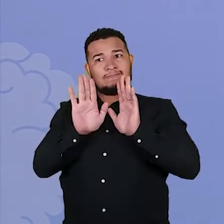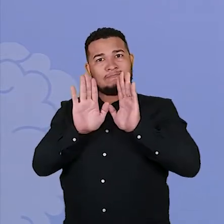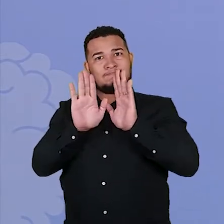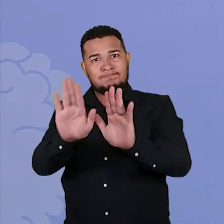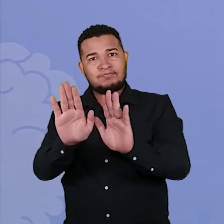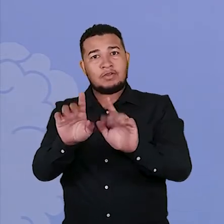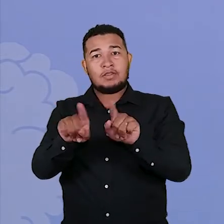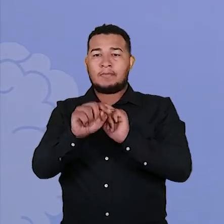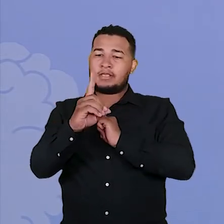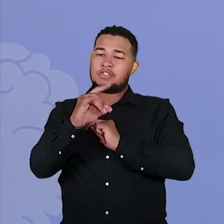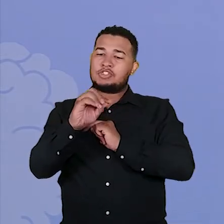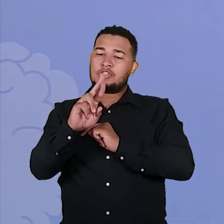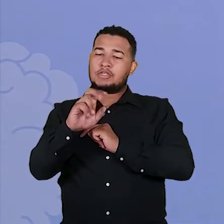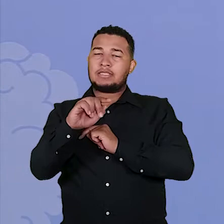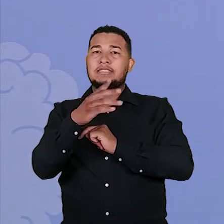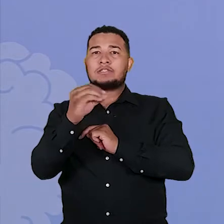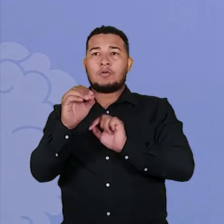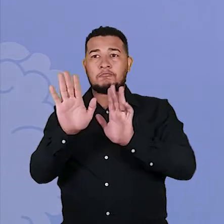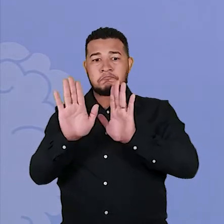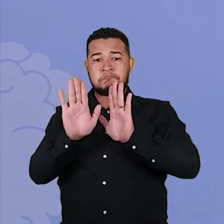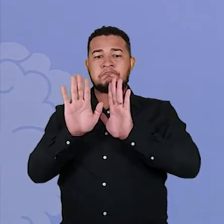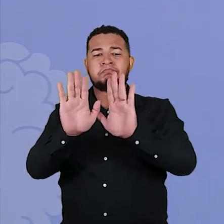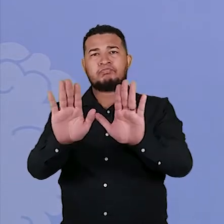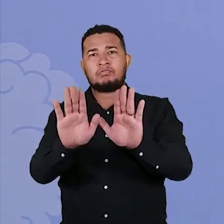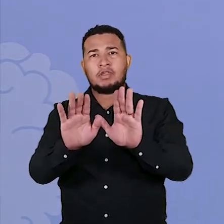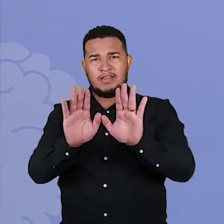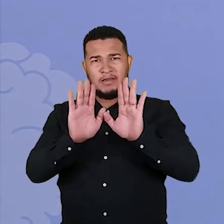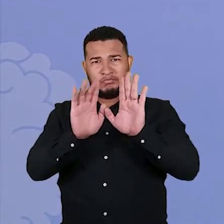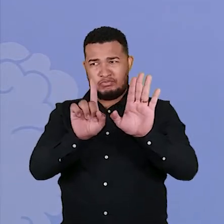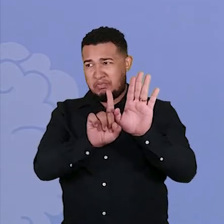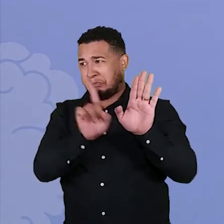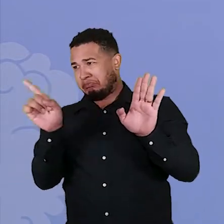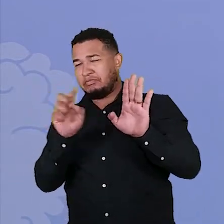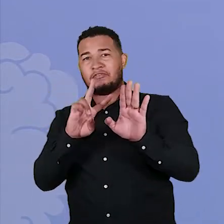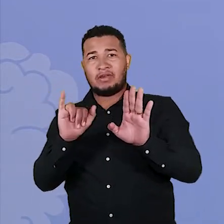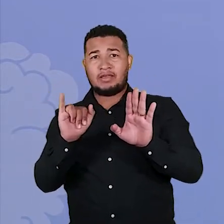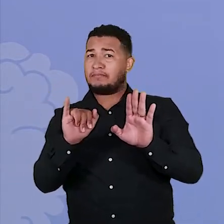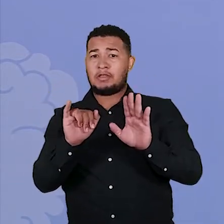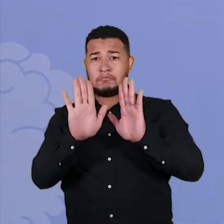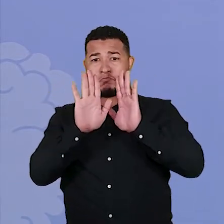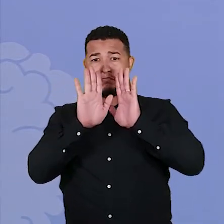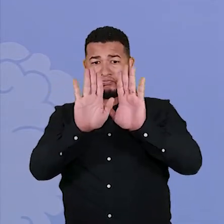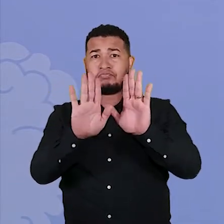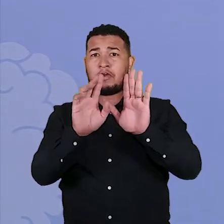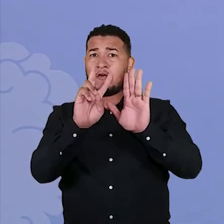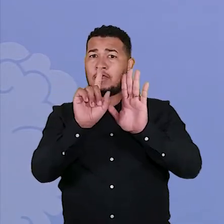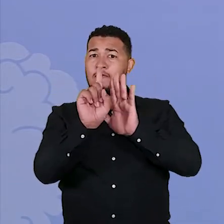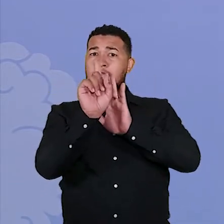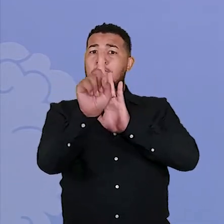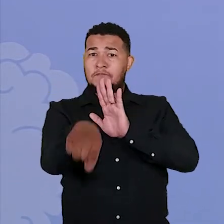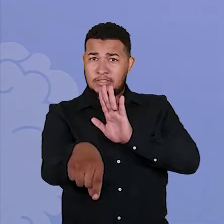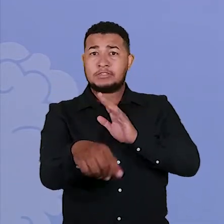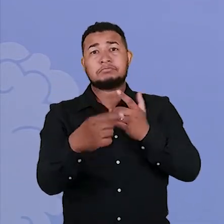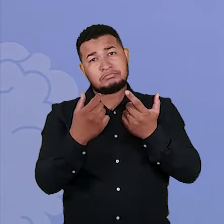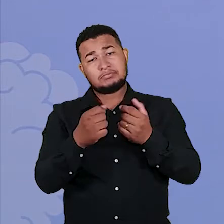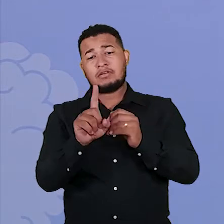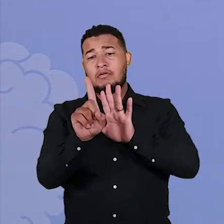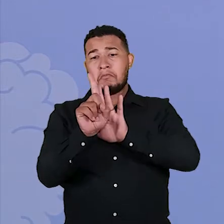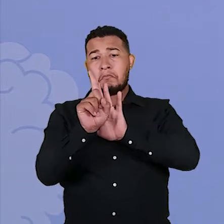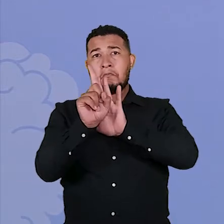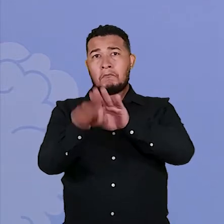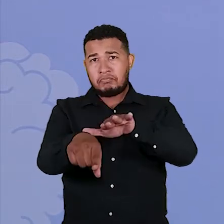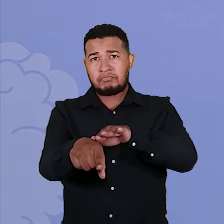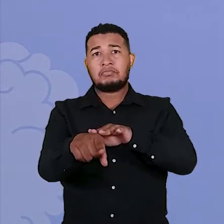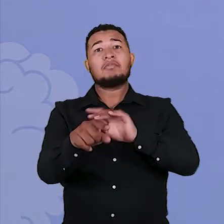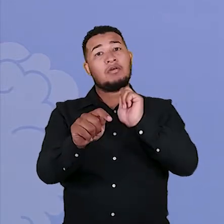e um direcionamento. Então, quando você vai empurrar, ela não vai para um lado, né? Se você empurra nessa direção, ela vai na direção que você